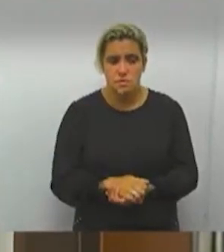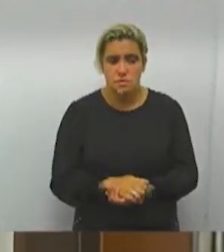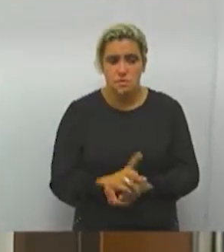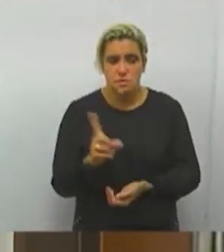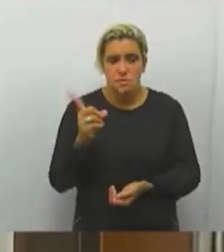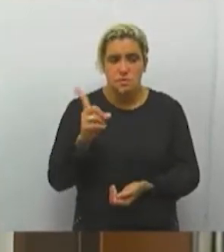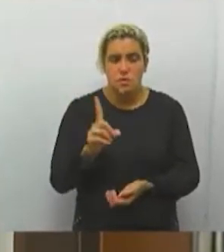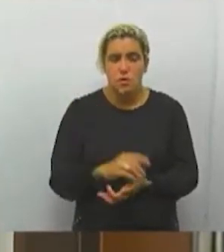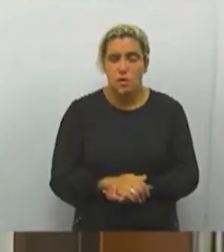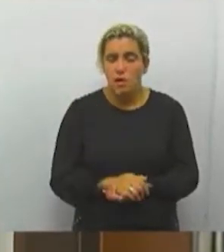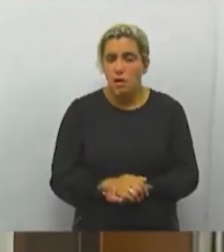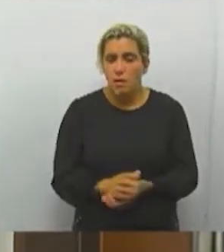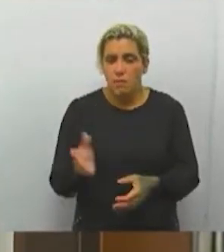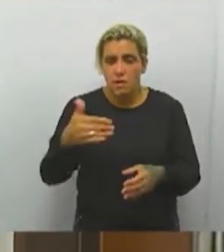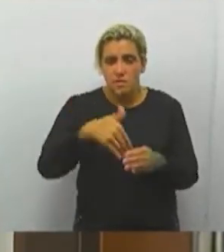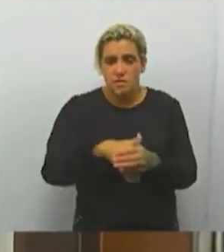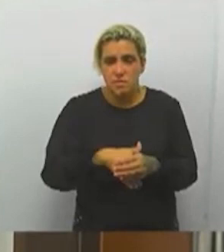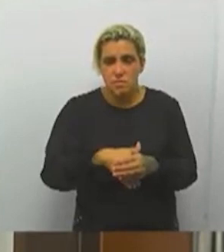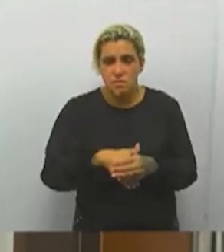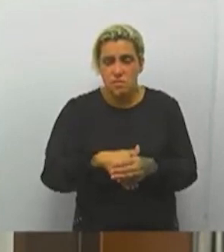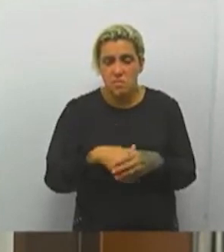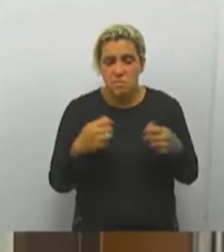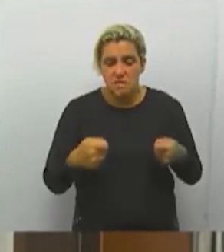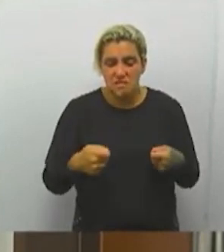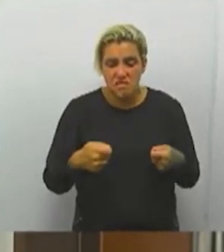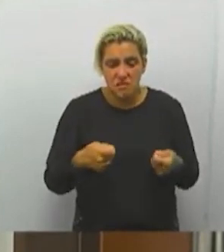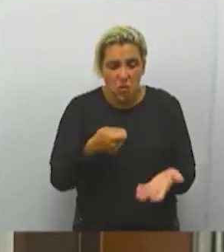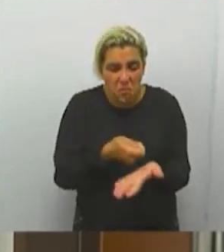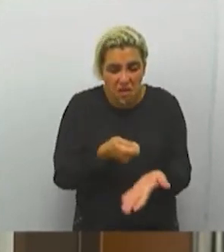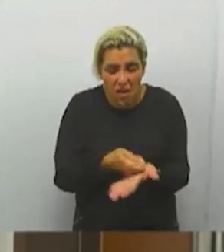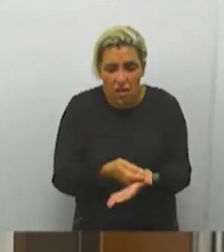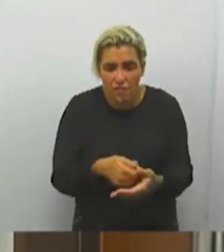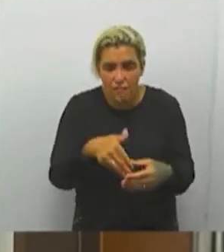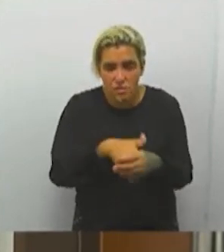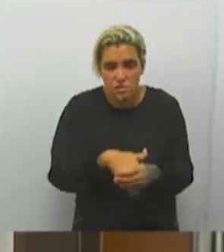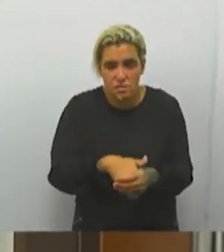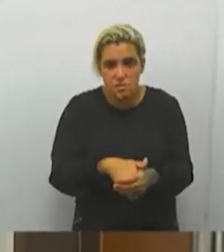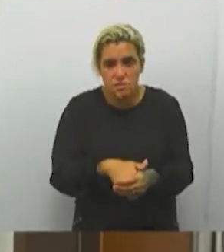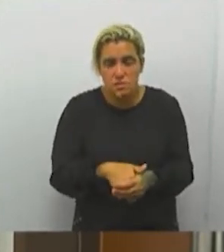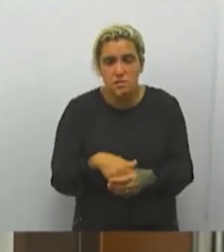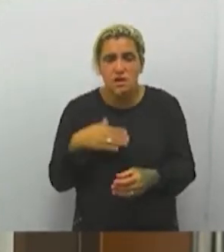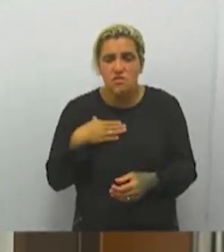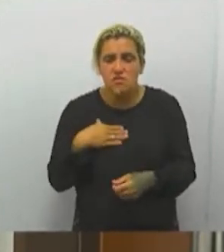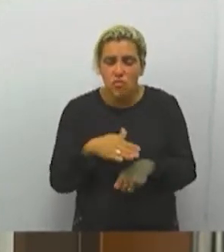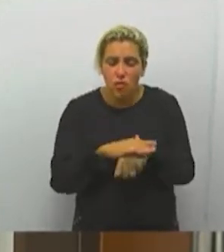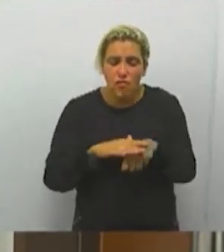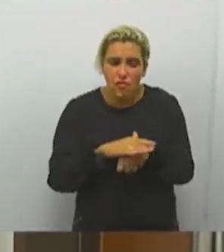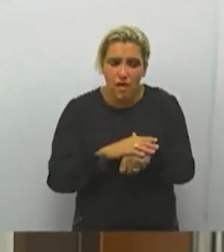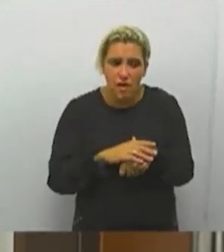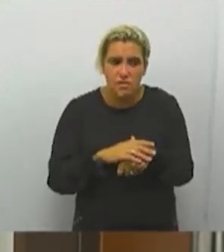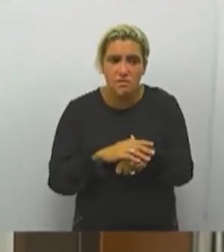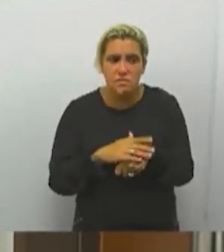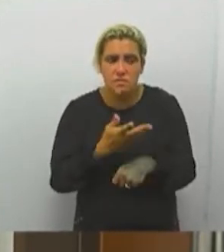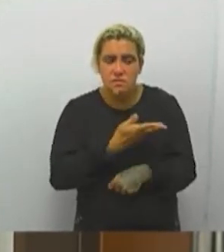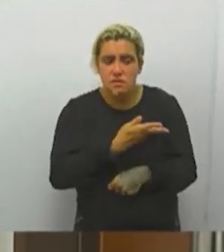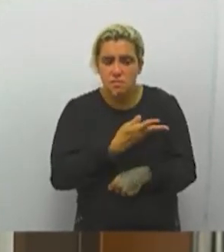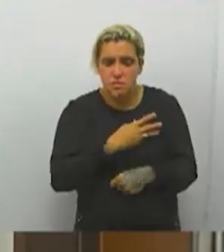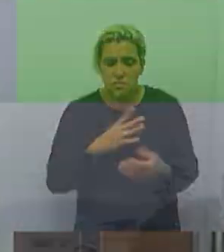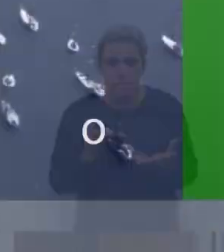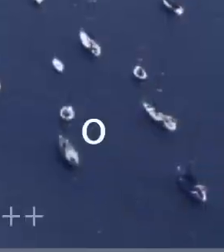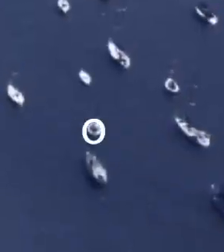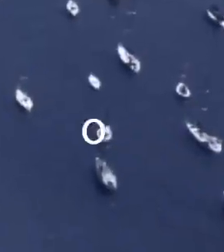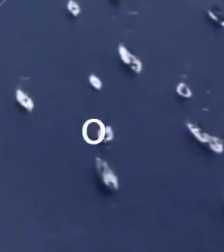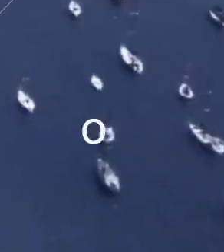é uma eleição obrigatória que a gente influencie os nossos amigos analisarem esses